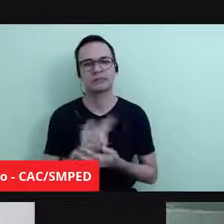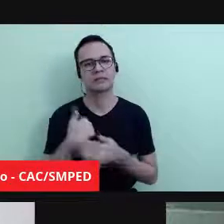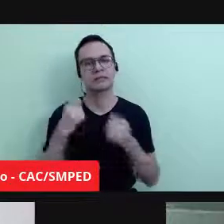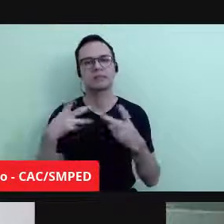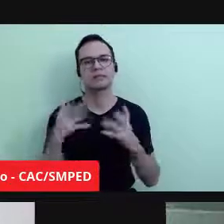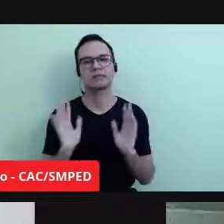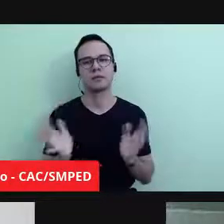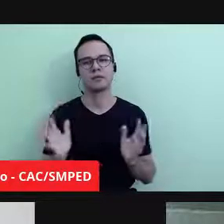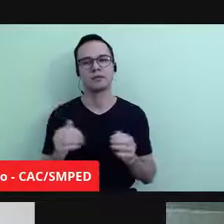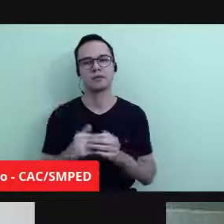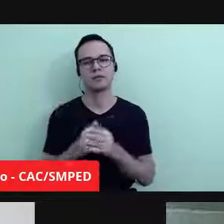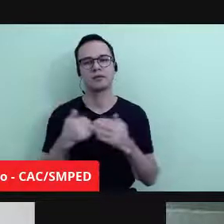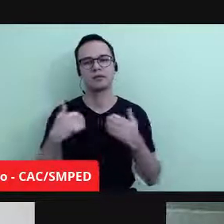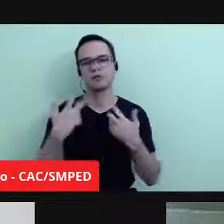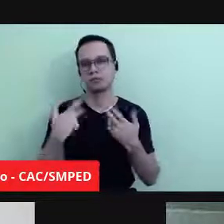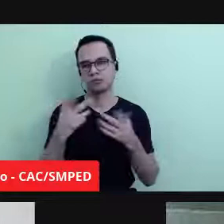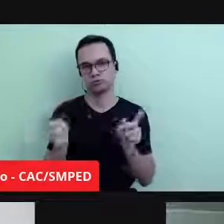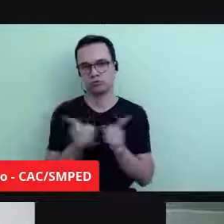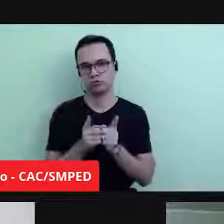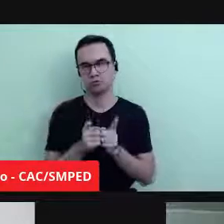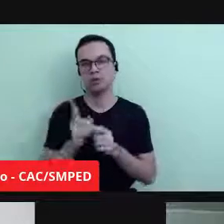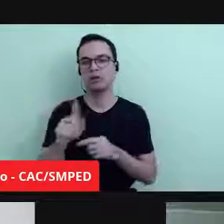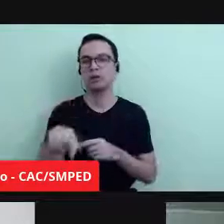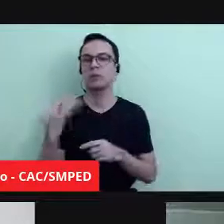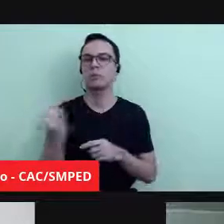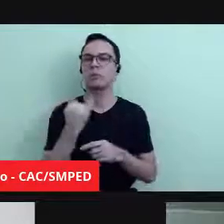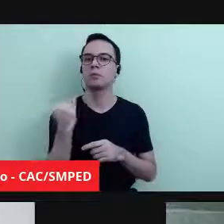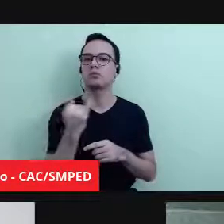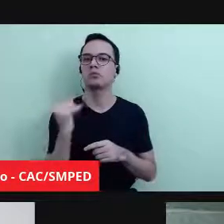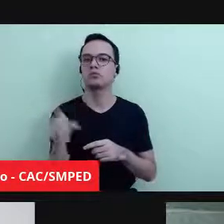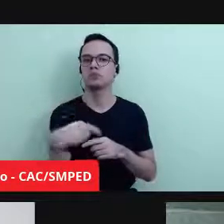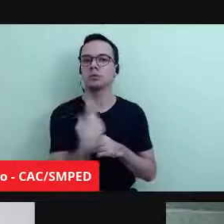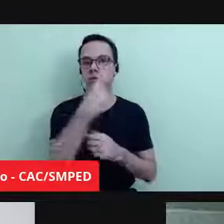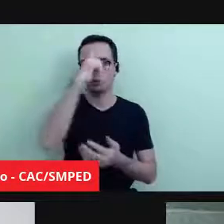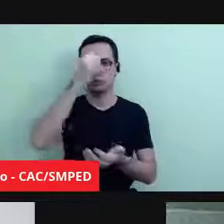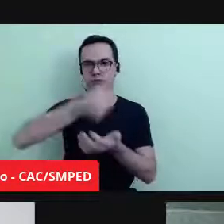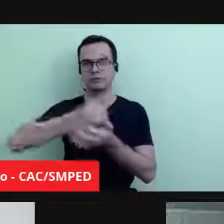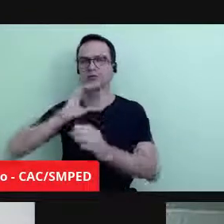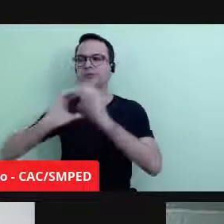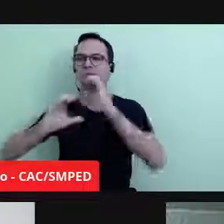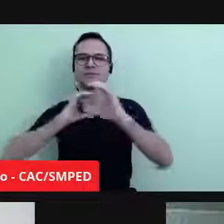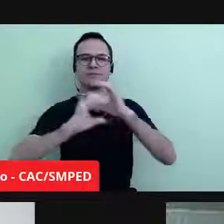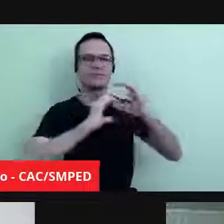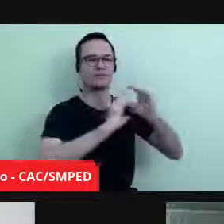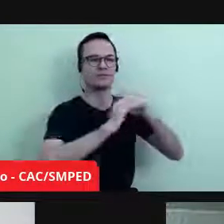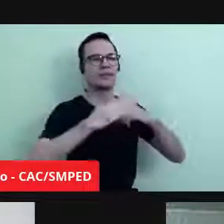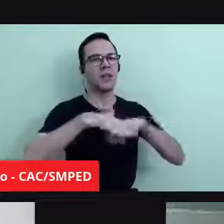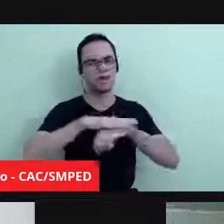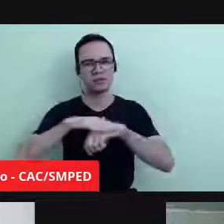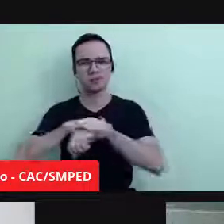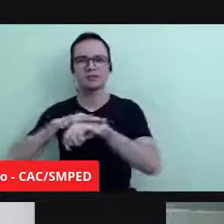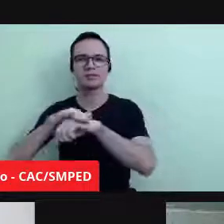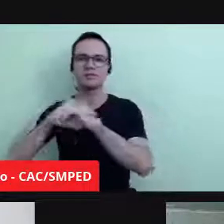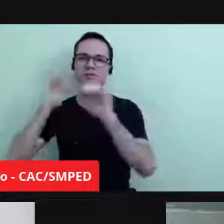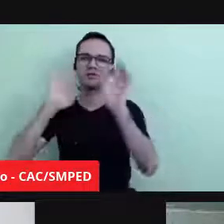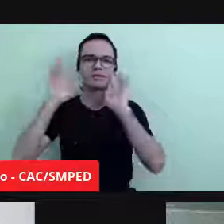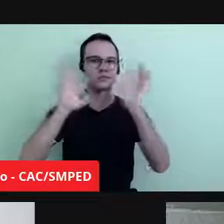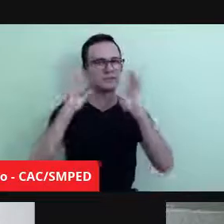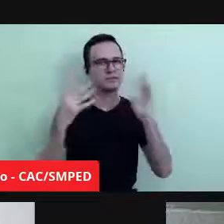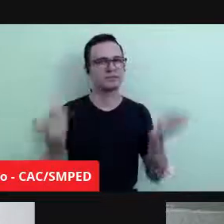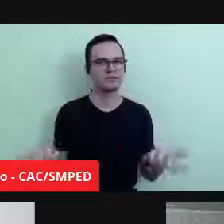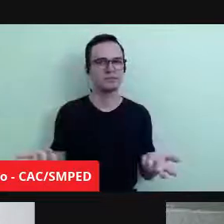Sempre, como eu disse, né, a minha fala aqui brevemente é que é importante a gente estabelecer esses diálogos, essas conversas, essas